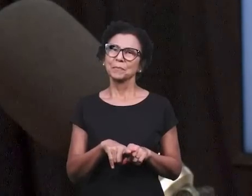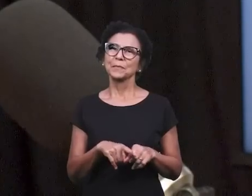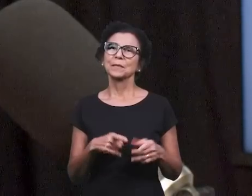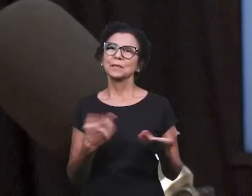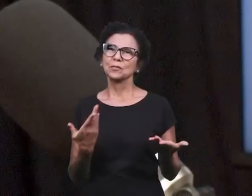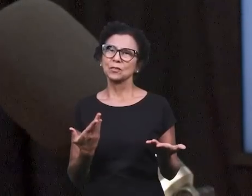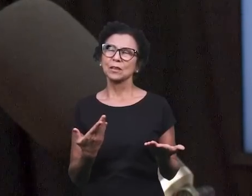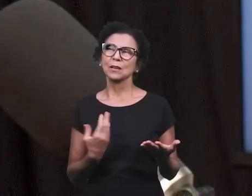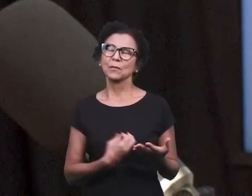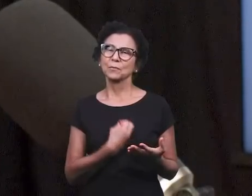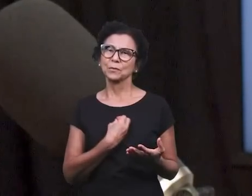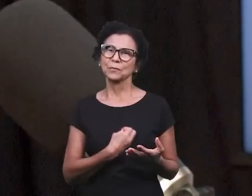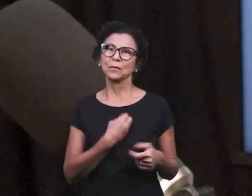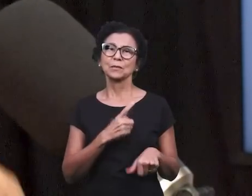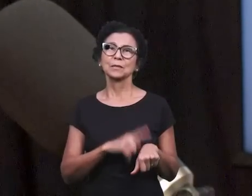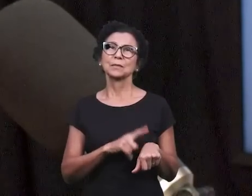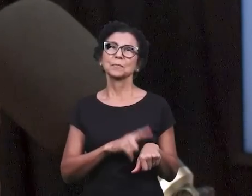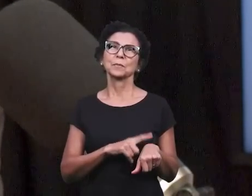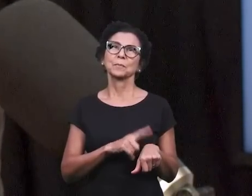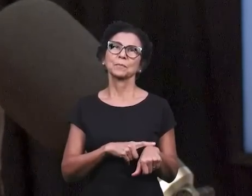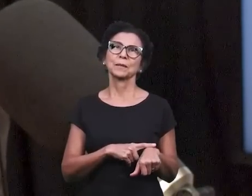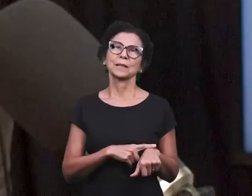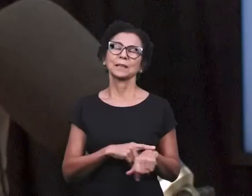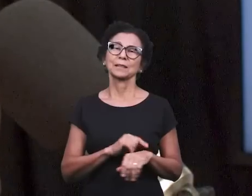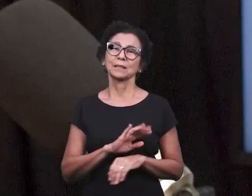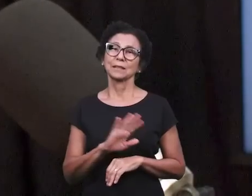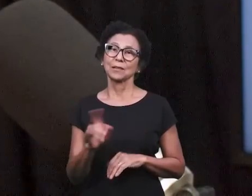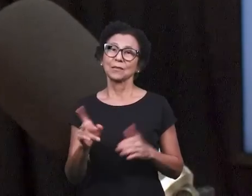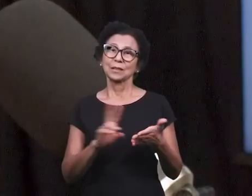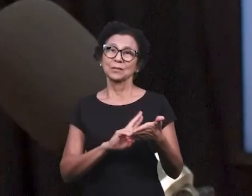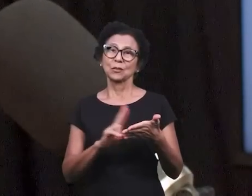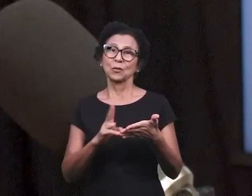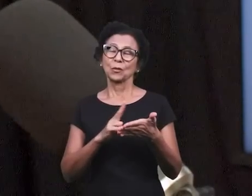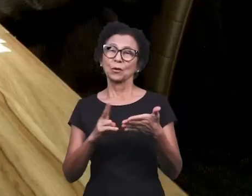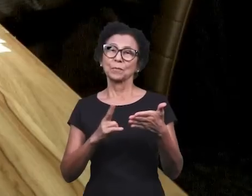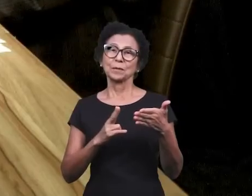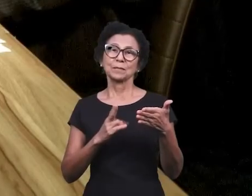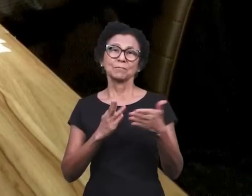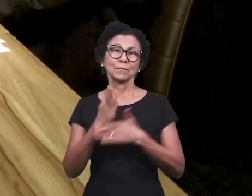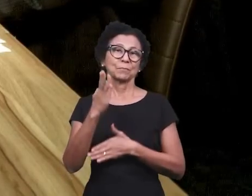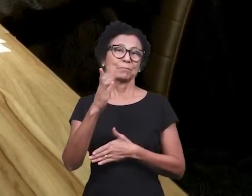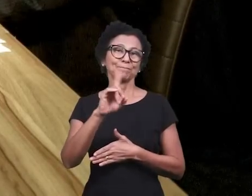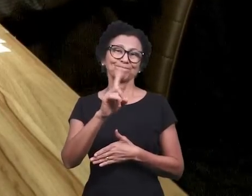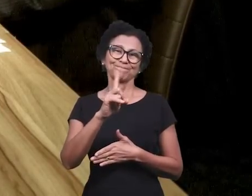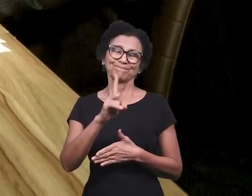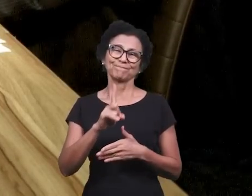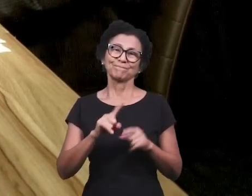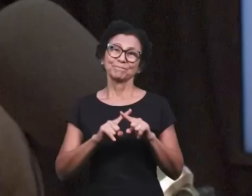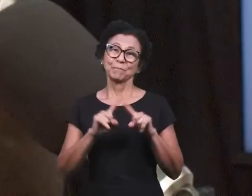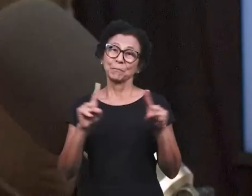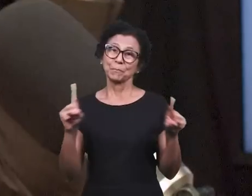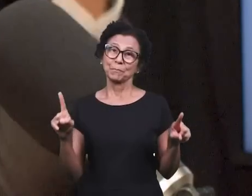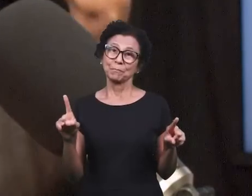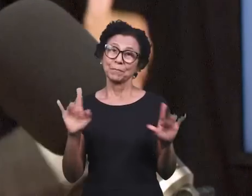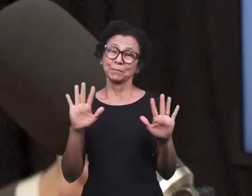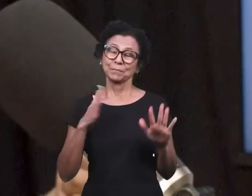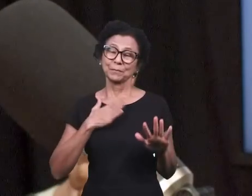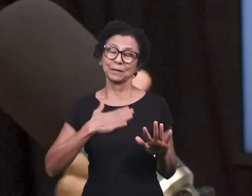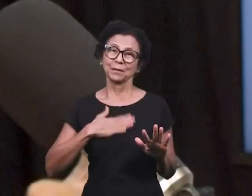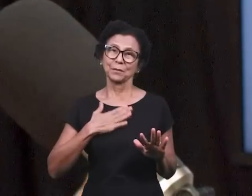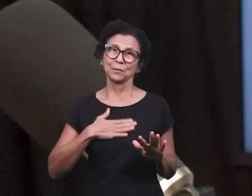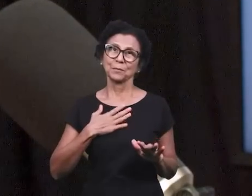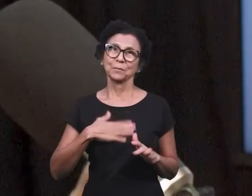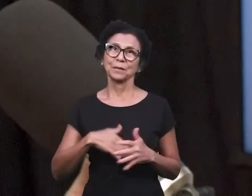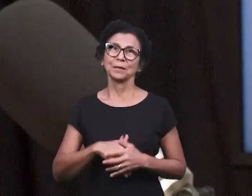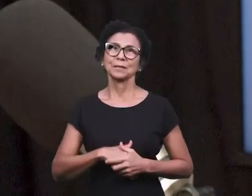né? Talvez você ainda não esteja na lista dos aprovados, né, Luiz? Mas você está lá no comecinho ainda,